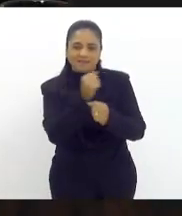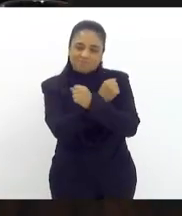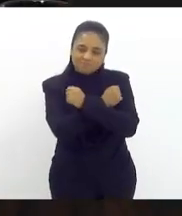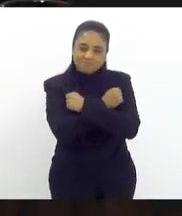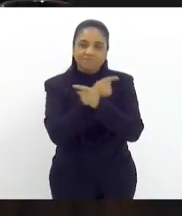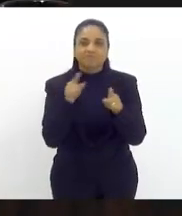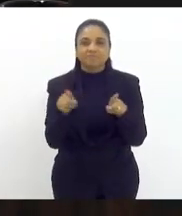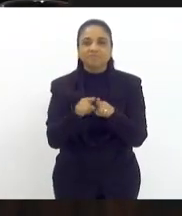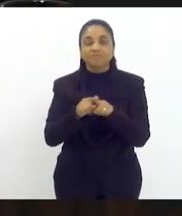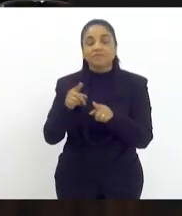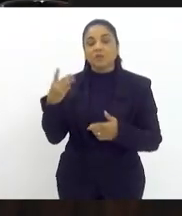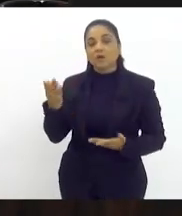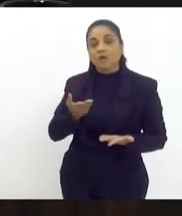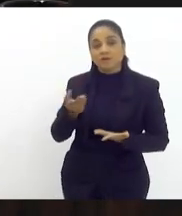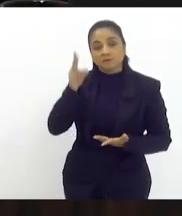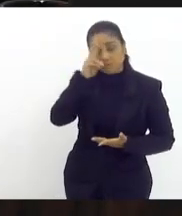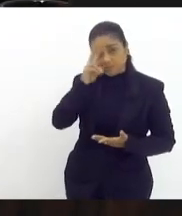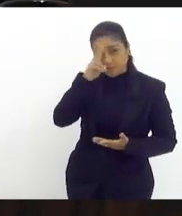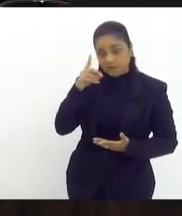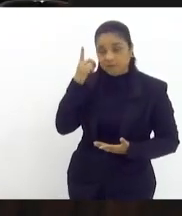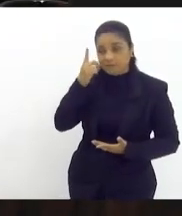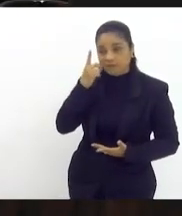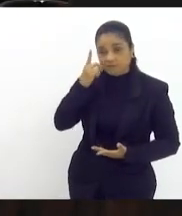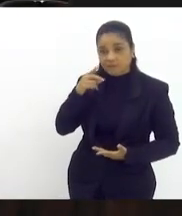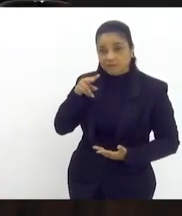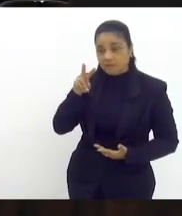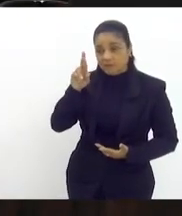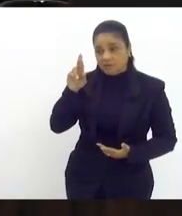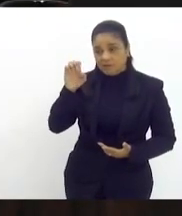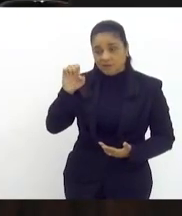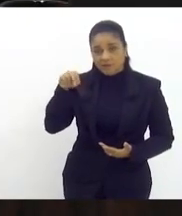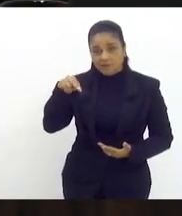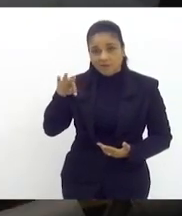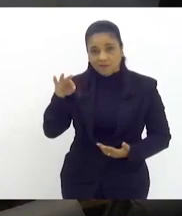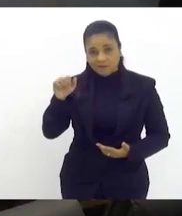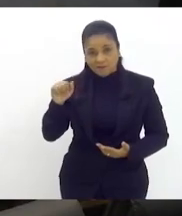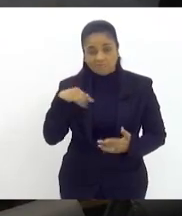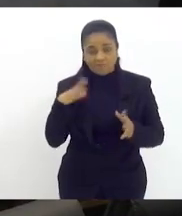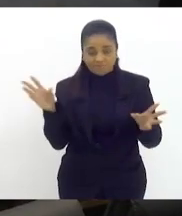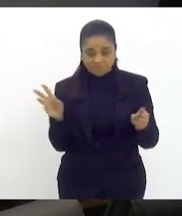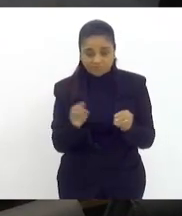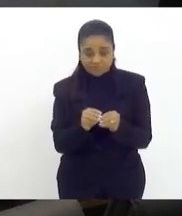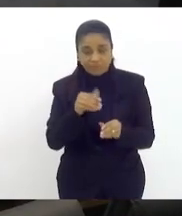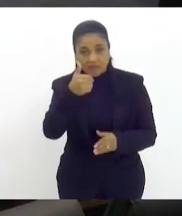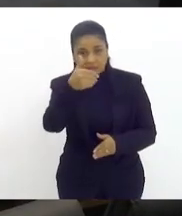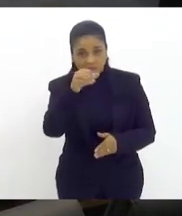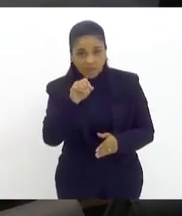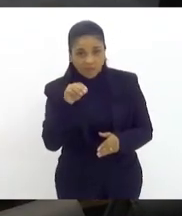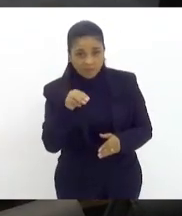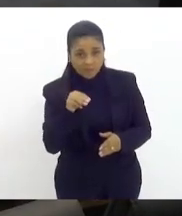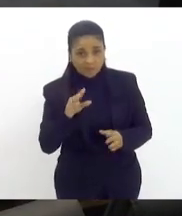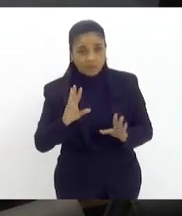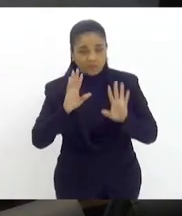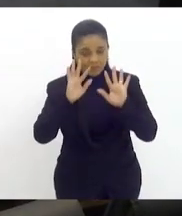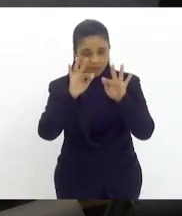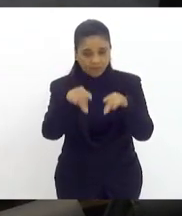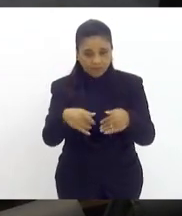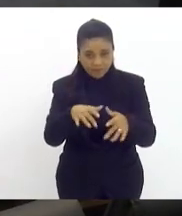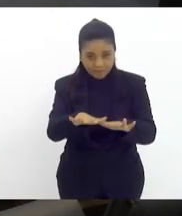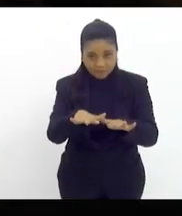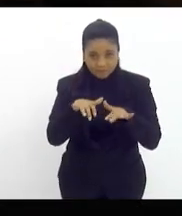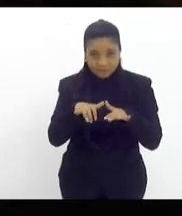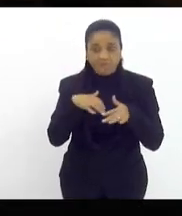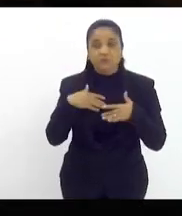Souza só lembrando a todos que nós só temos mais 10 minutos para concluir a pauta e encerrar a sessão obrigada deputada Renata